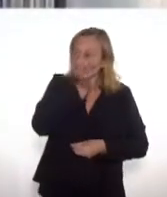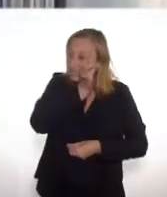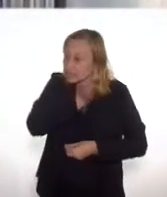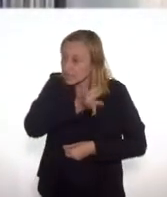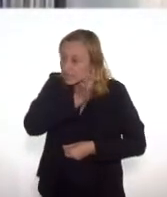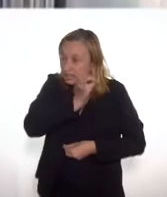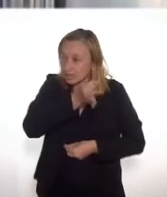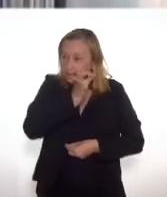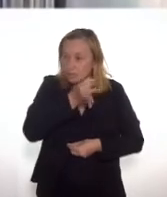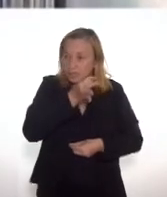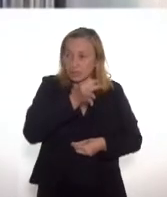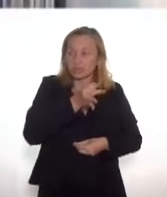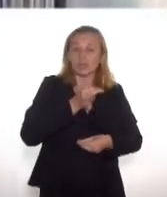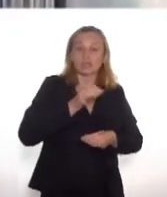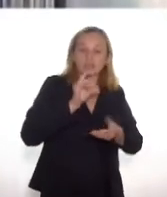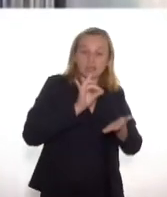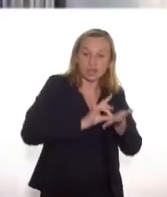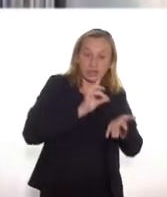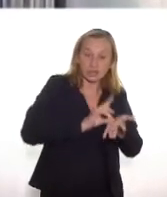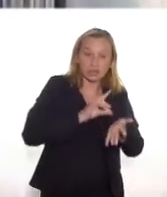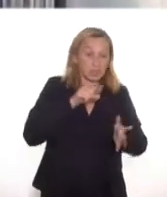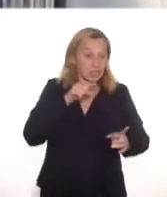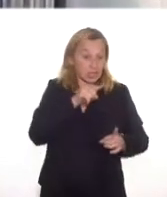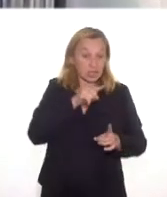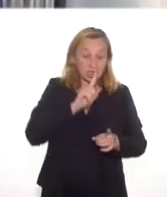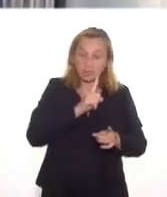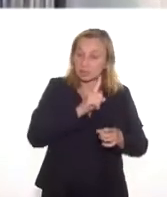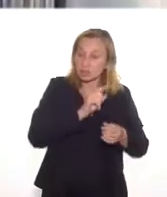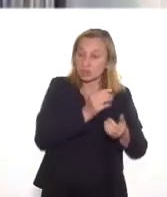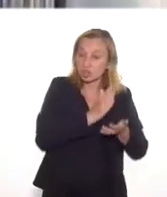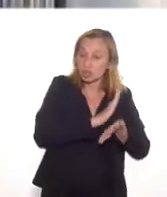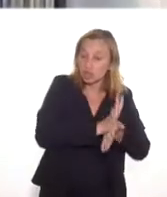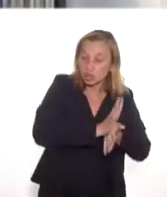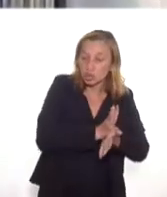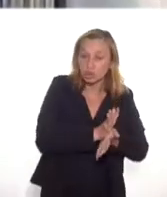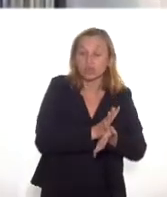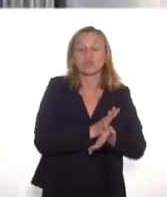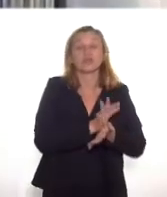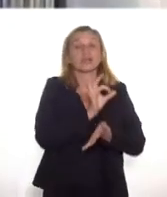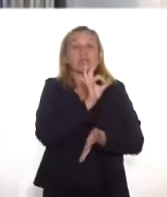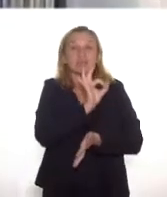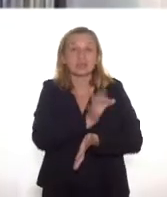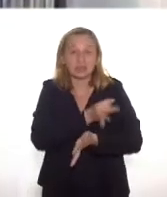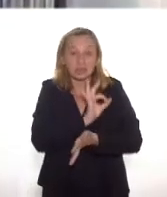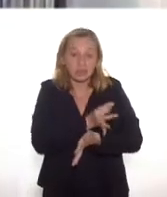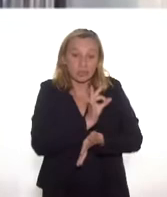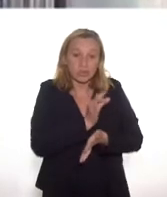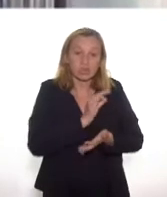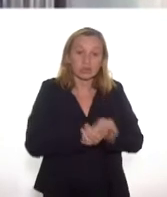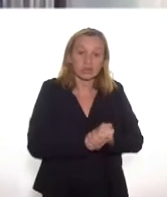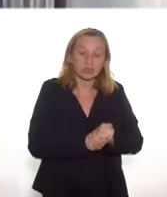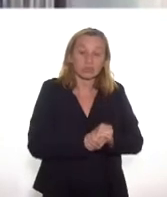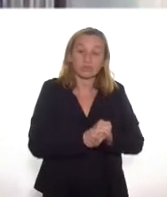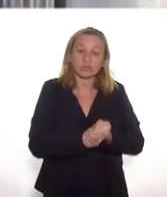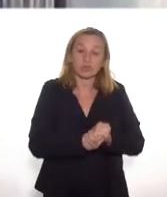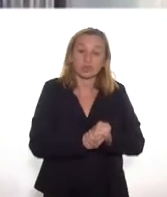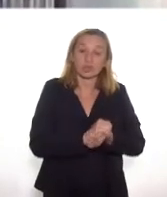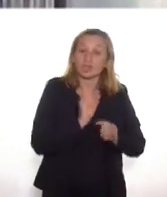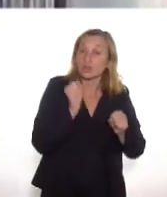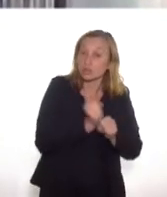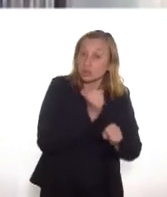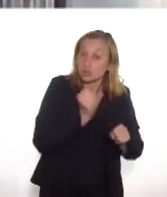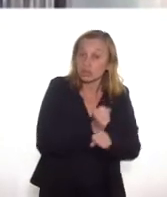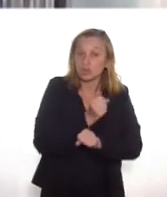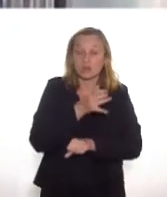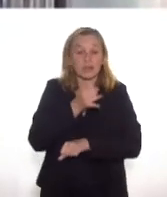que realmente aquilo dali não seja devastado, inclusive a construção, por exemplo,